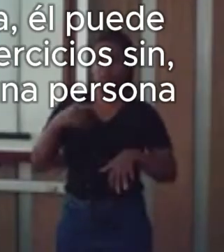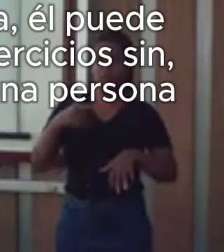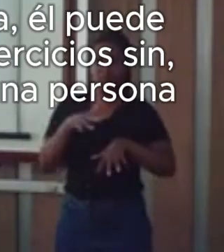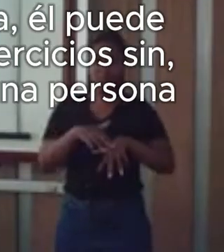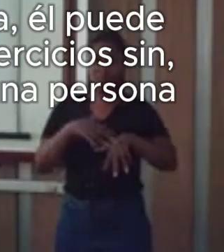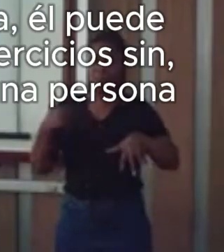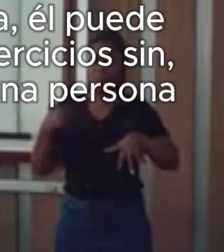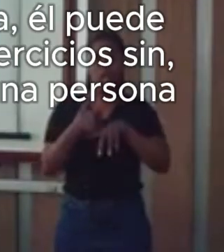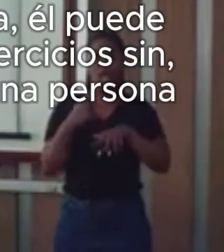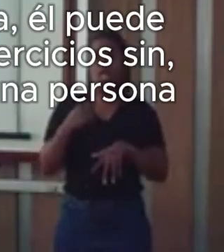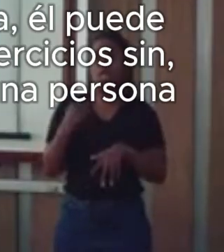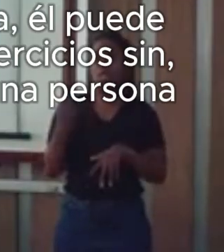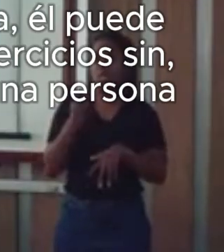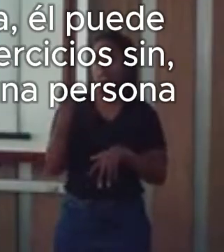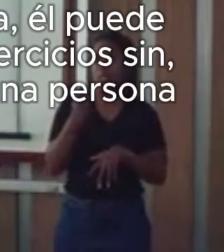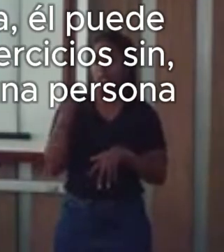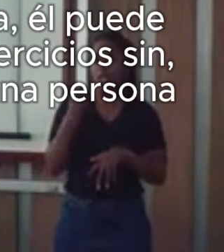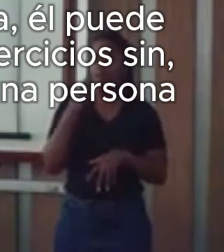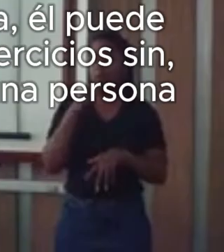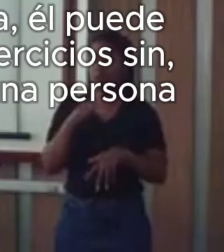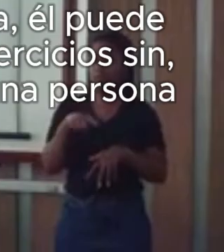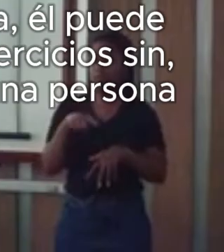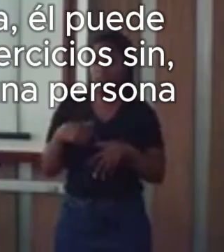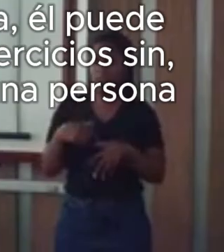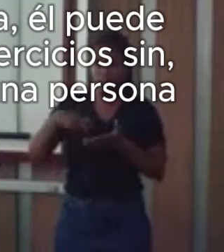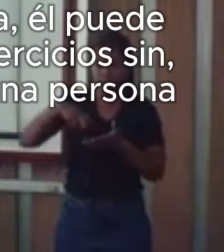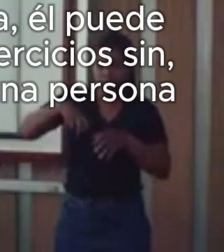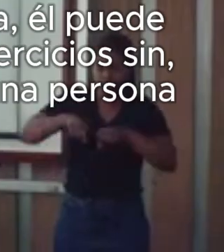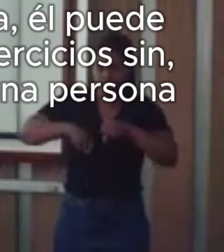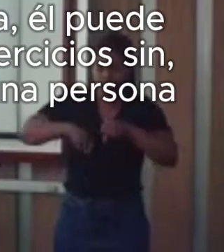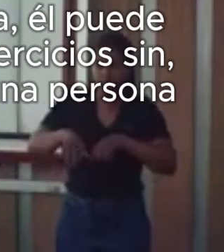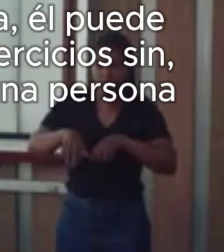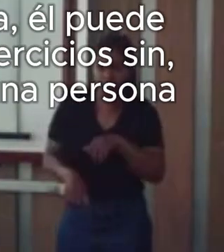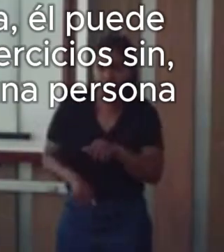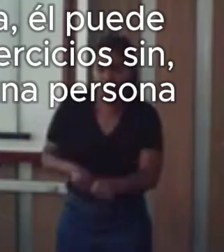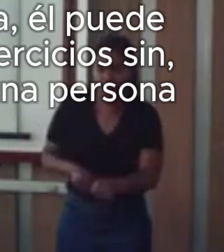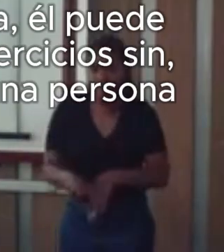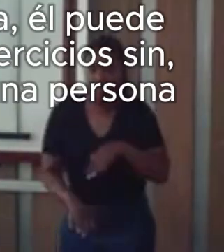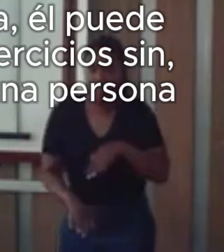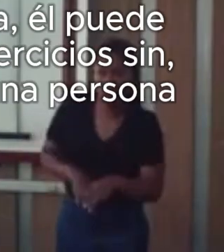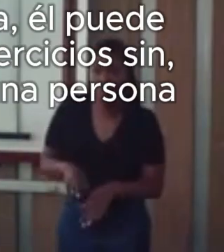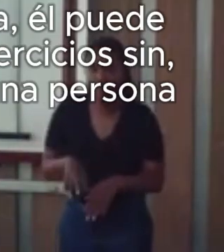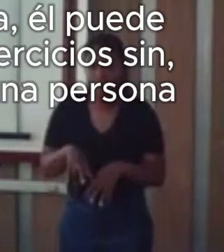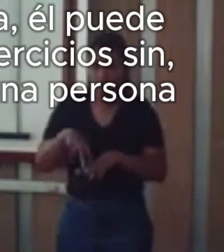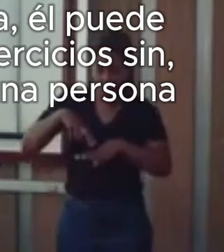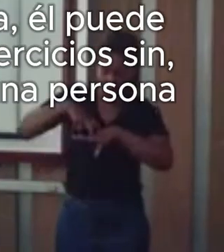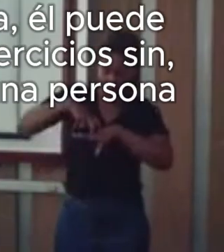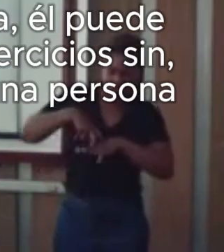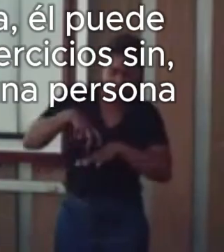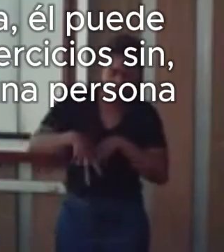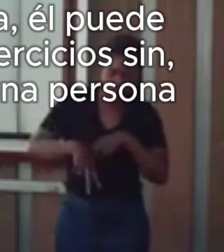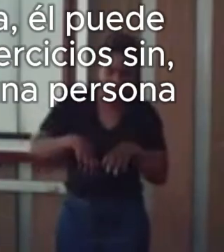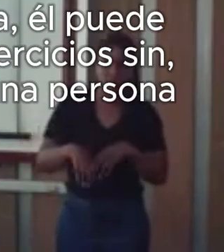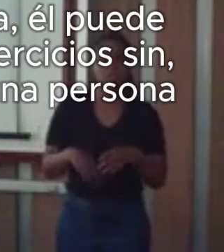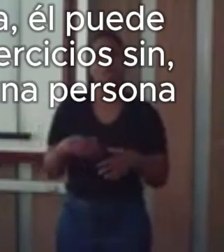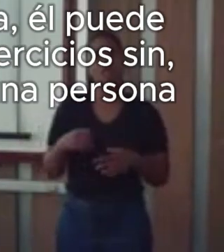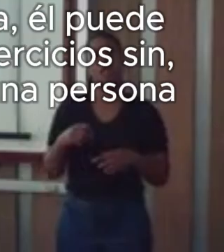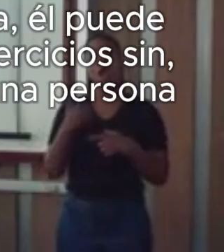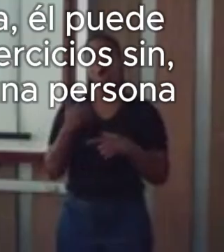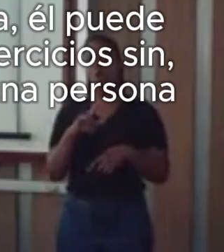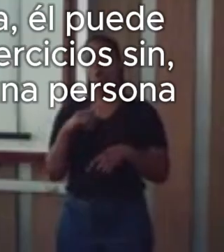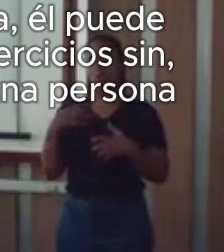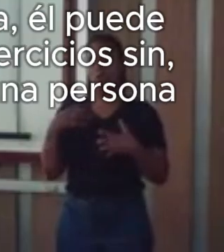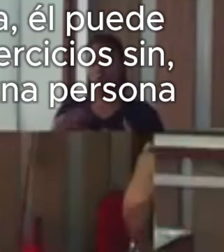grave, ele consegue engatinhar. Essa outra aqui também é uma lesão, essa é uma lesão mais baixa torácica, ela consegue